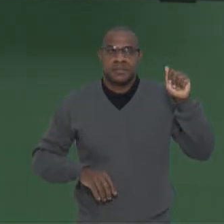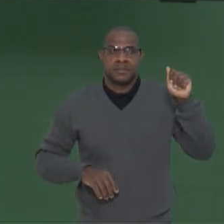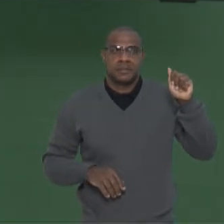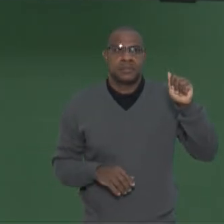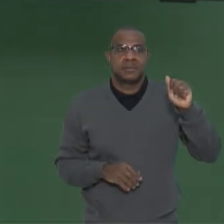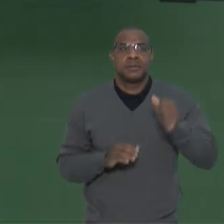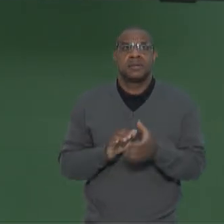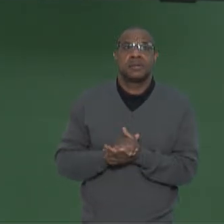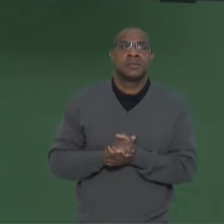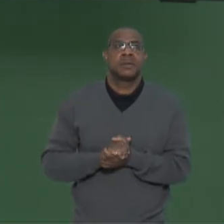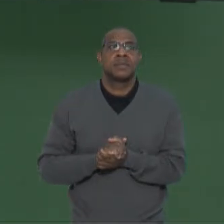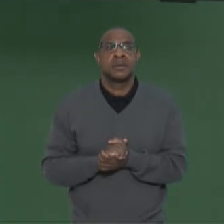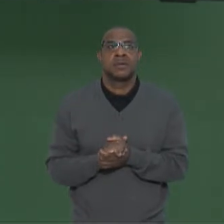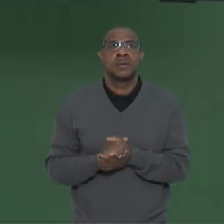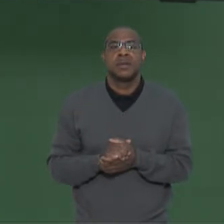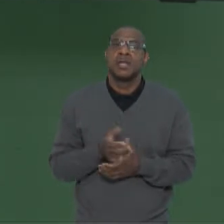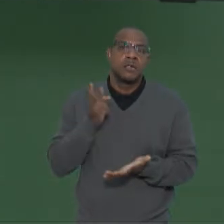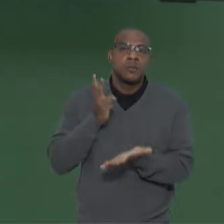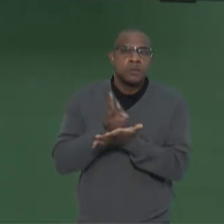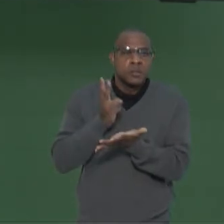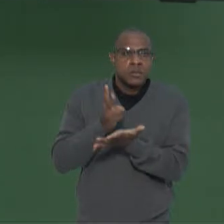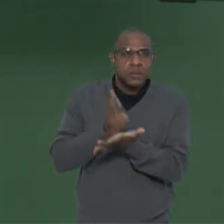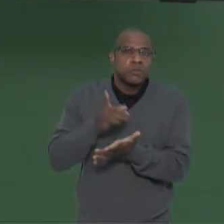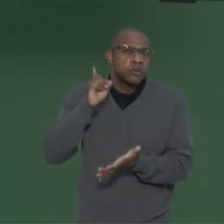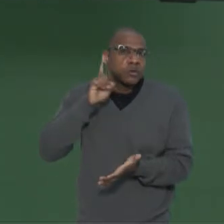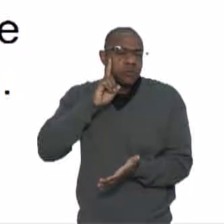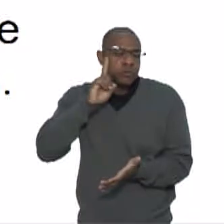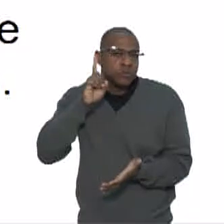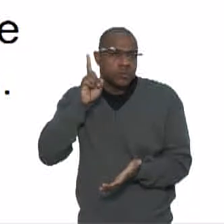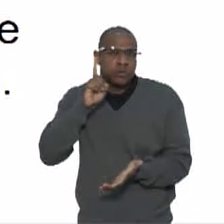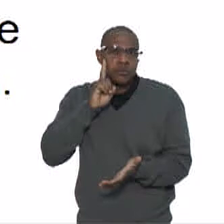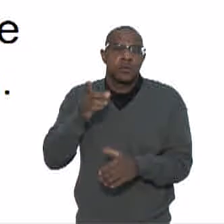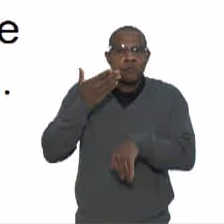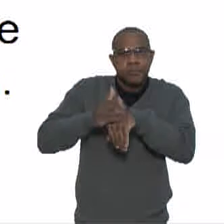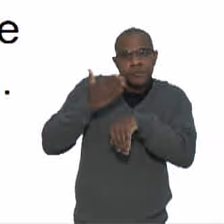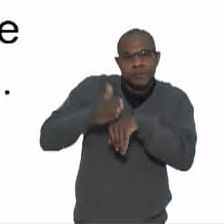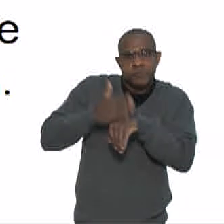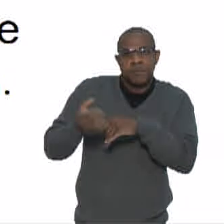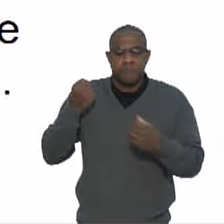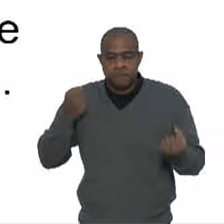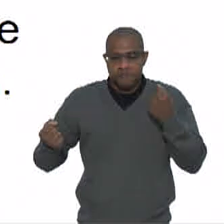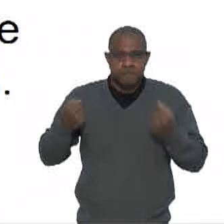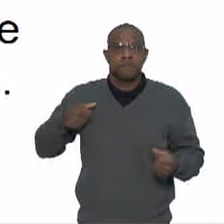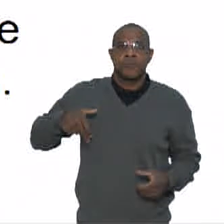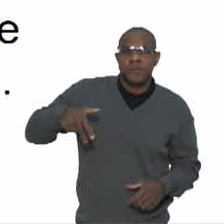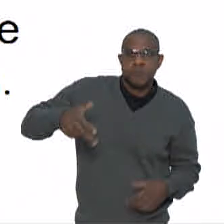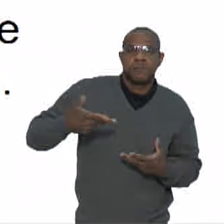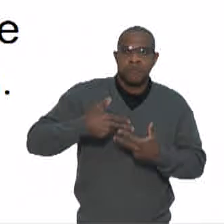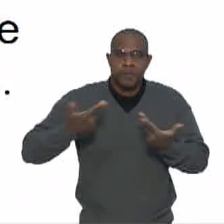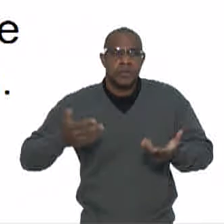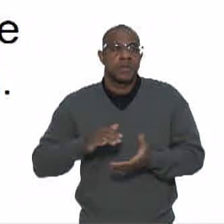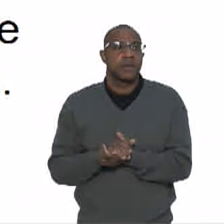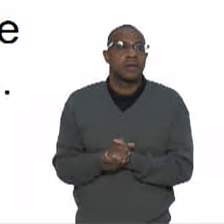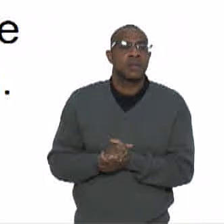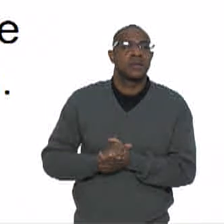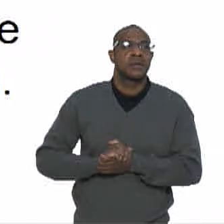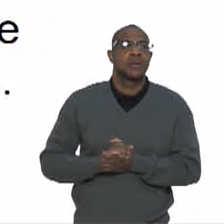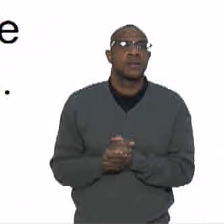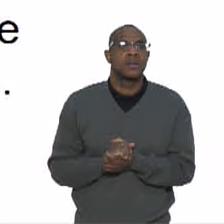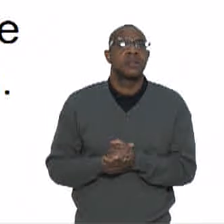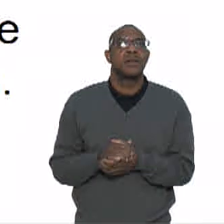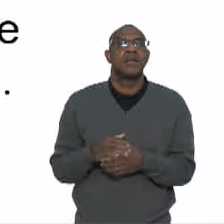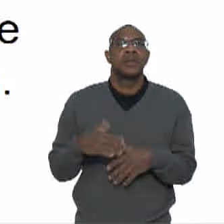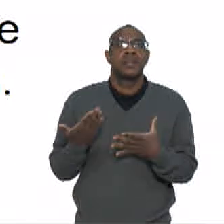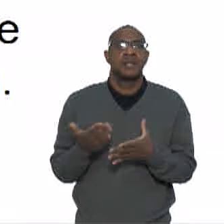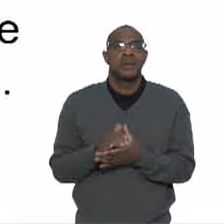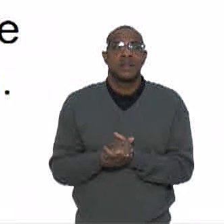al dia, né? Frequentemente, dia após dia, mesmo neste período de pandemia. Essa é a